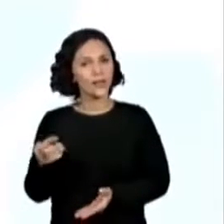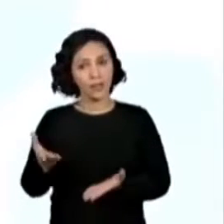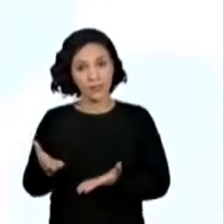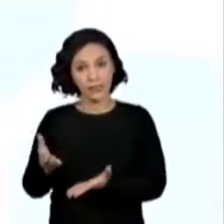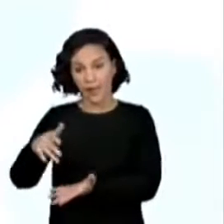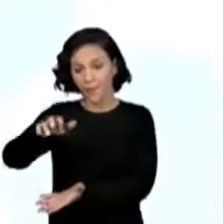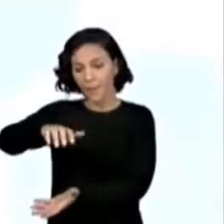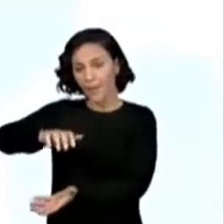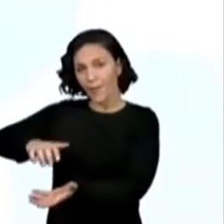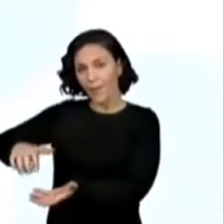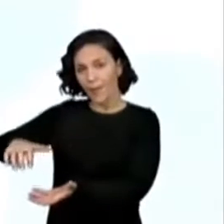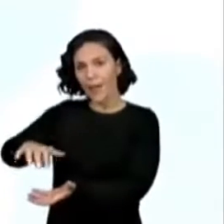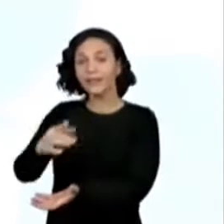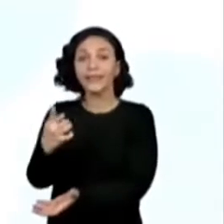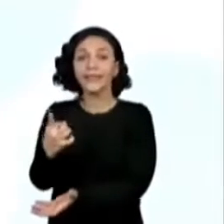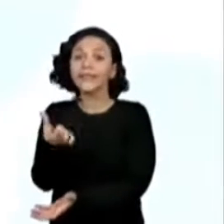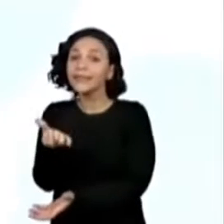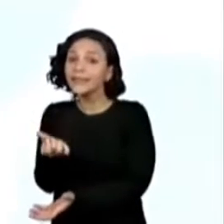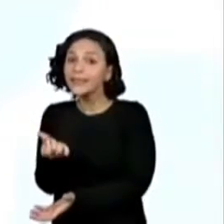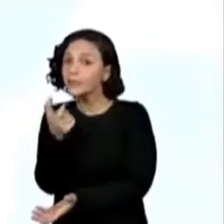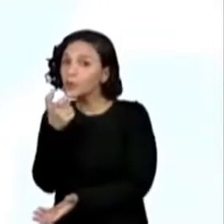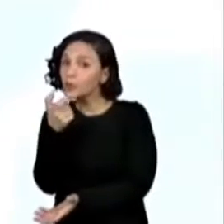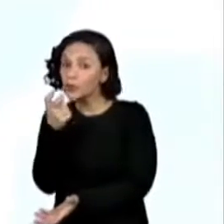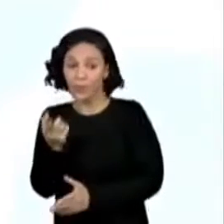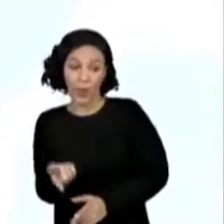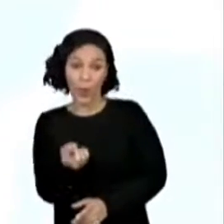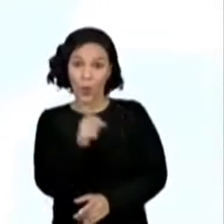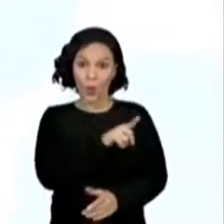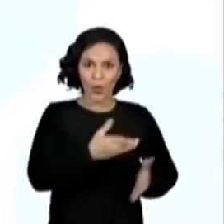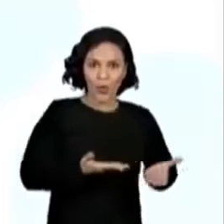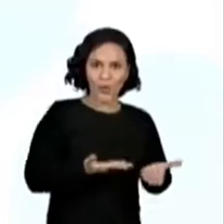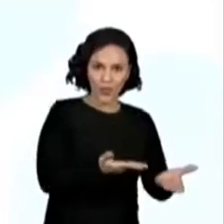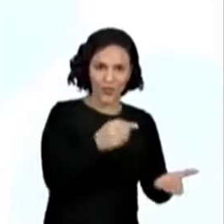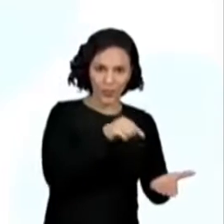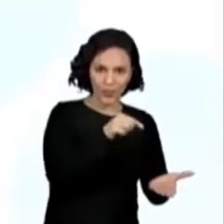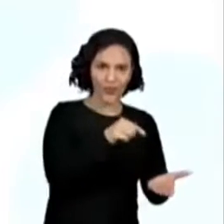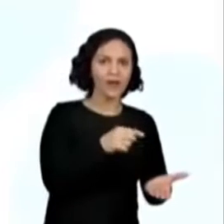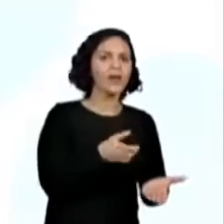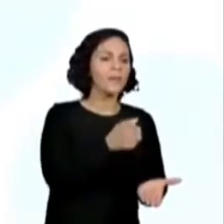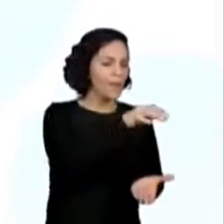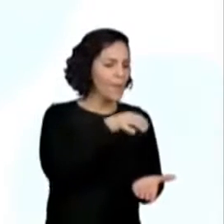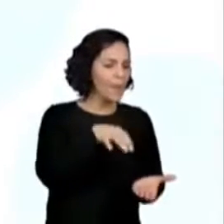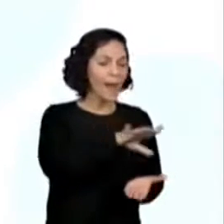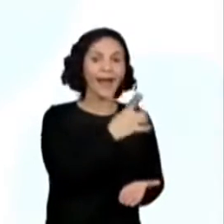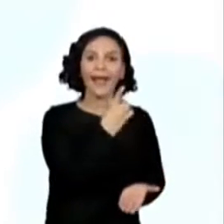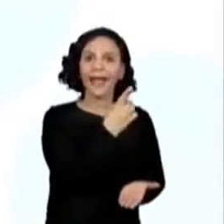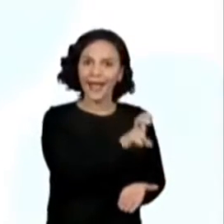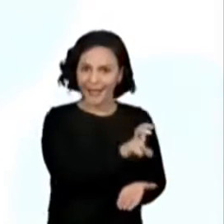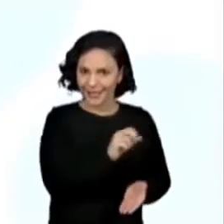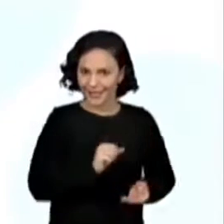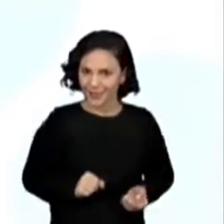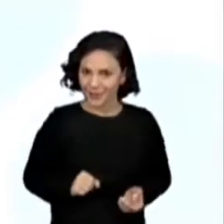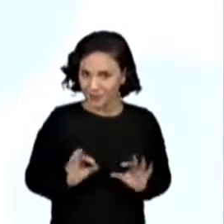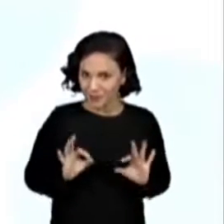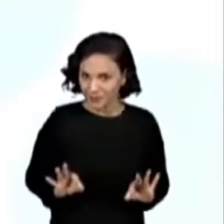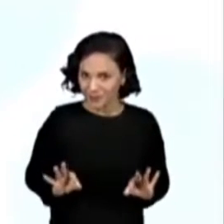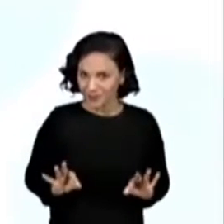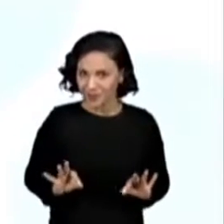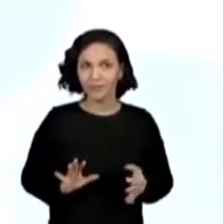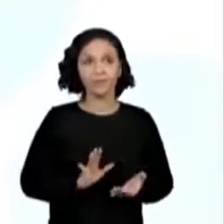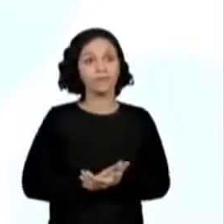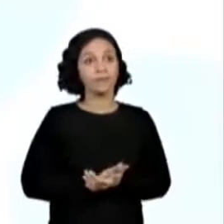16. 16. E na outra assadeira ela colocou? 15. 15, certo? Temos